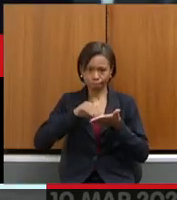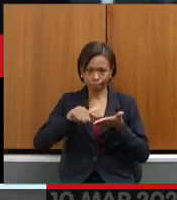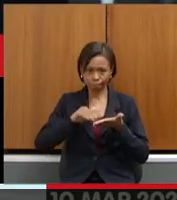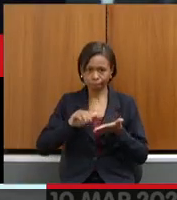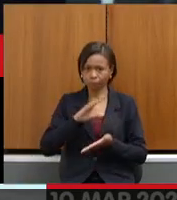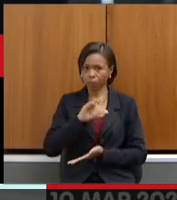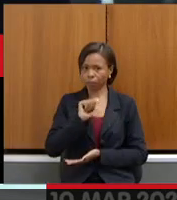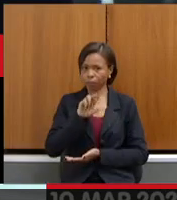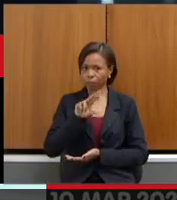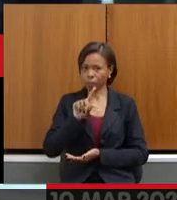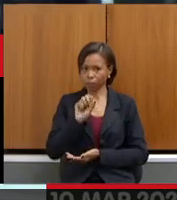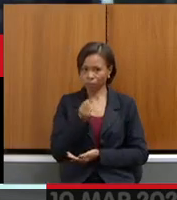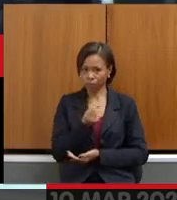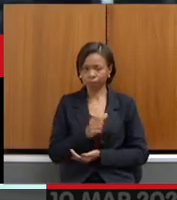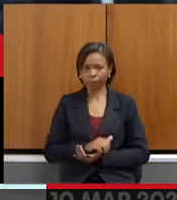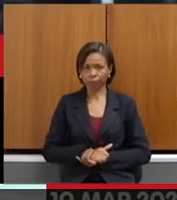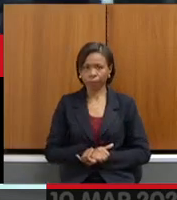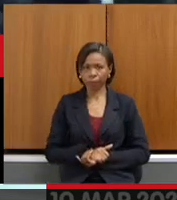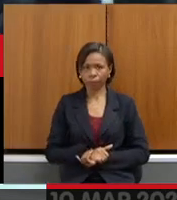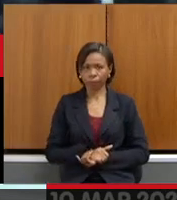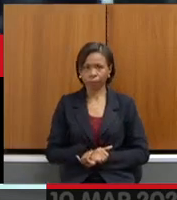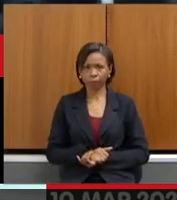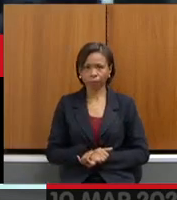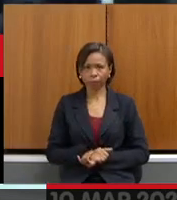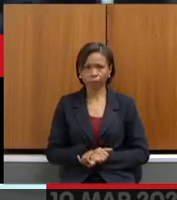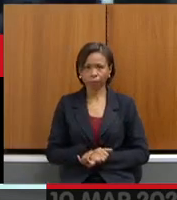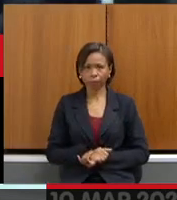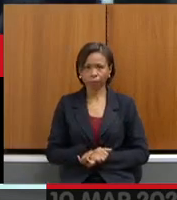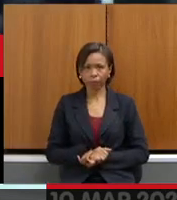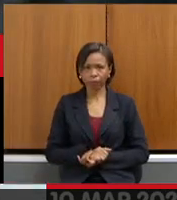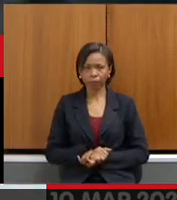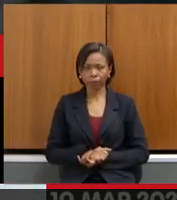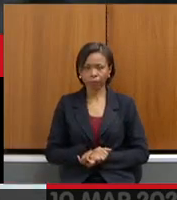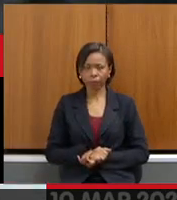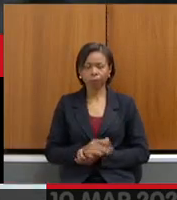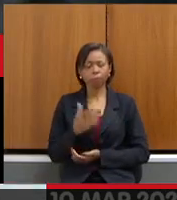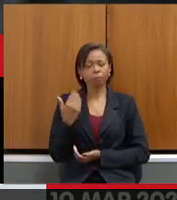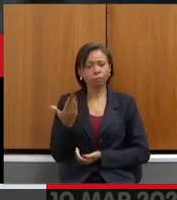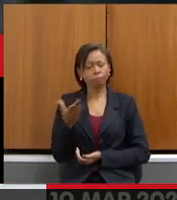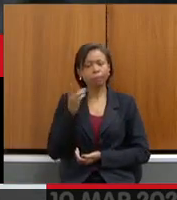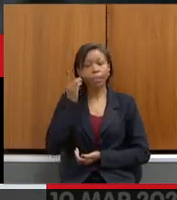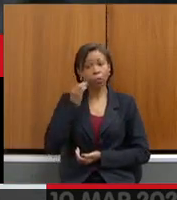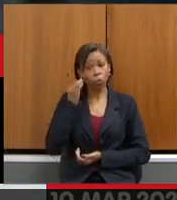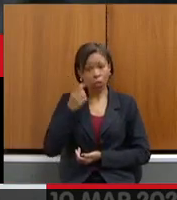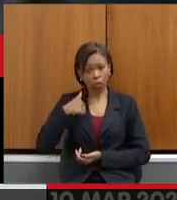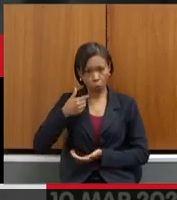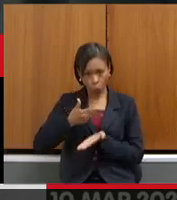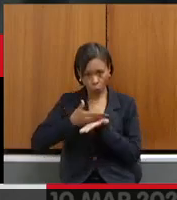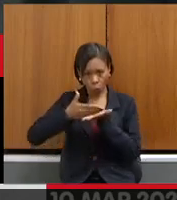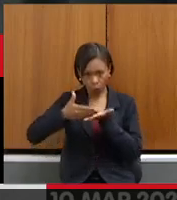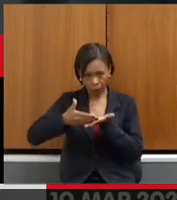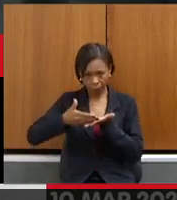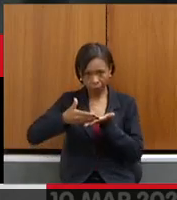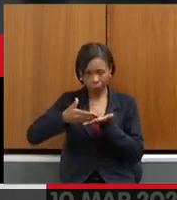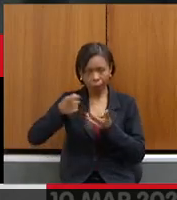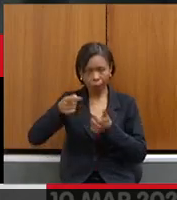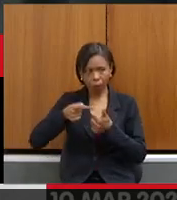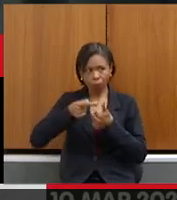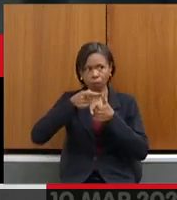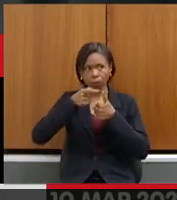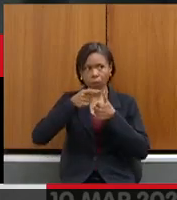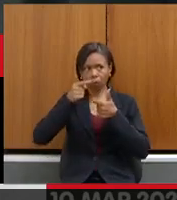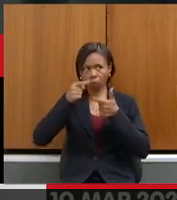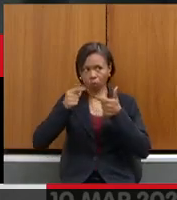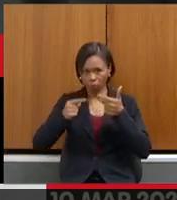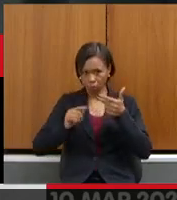Eduardo Amaral Pereira da Silva e o deputado eu vou começar tentando ver a sequência